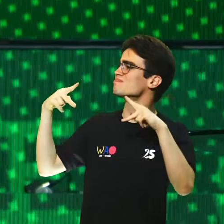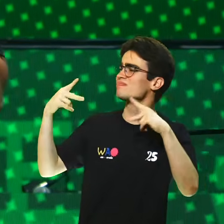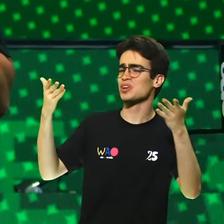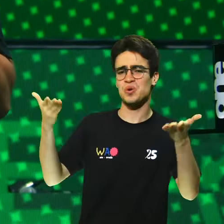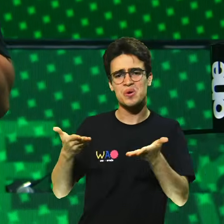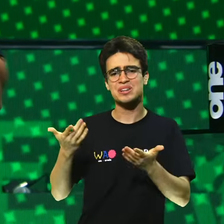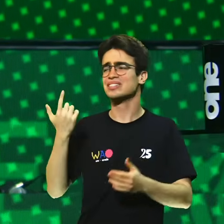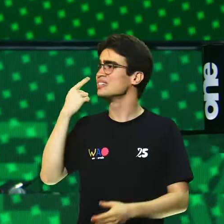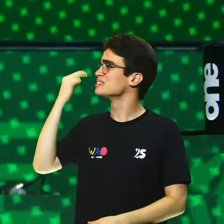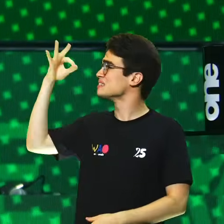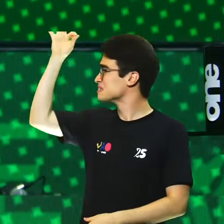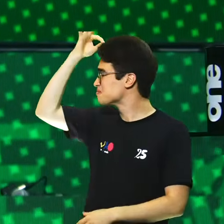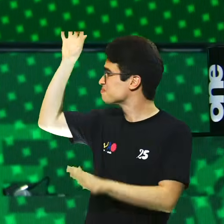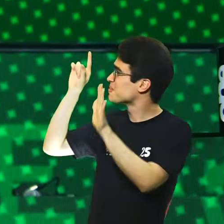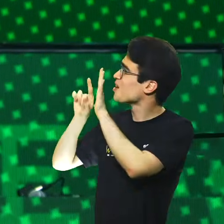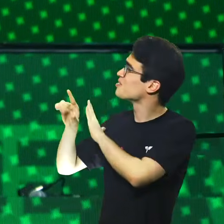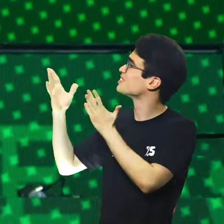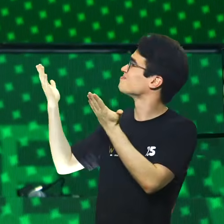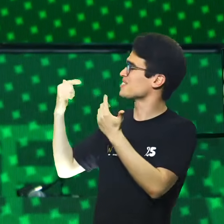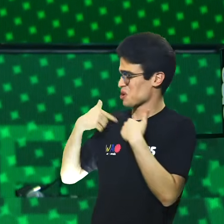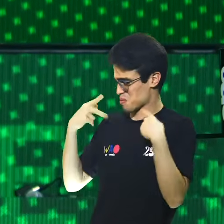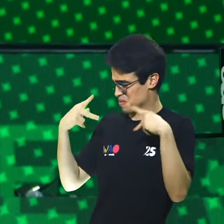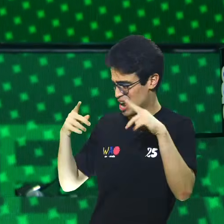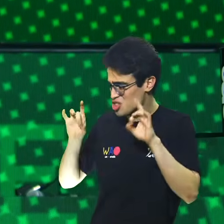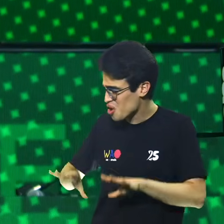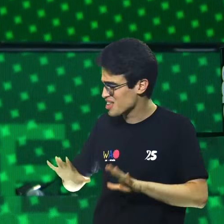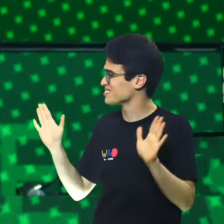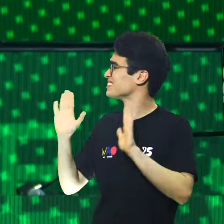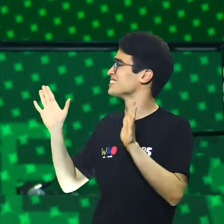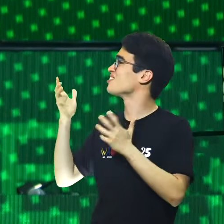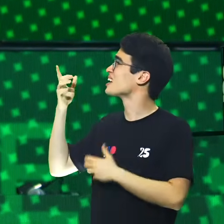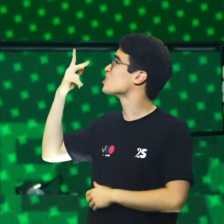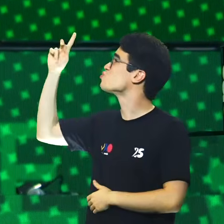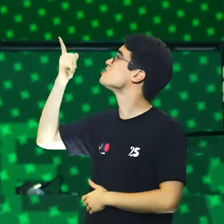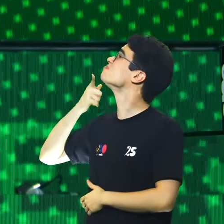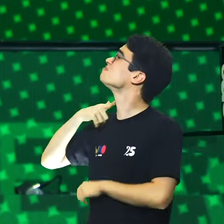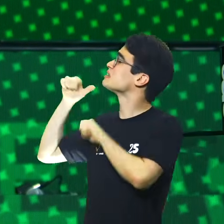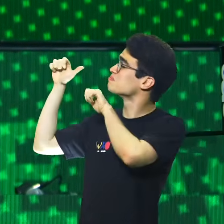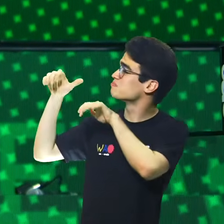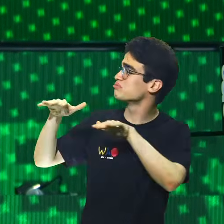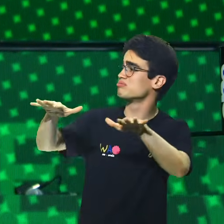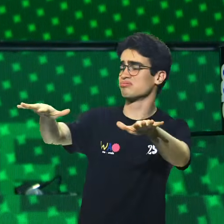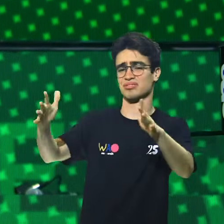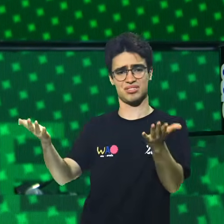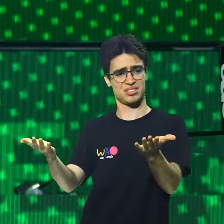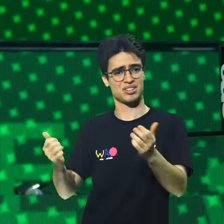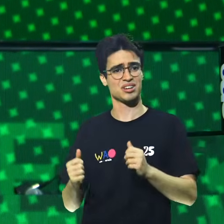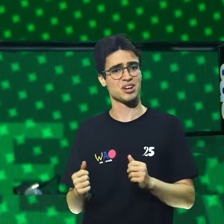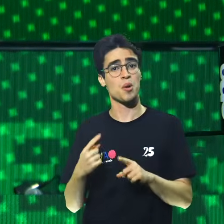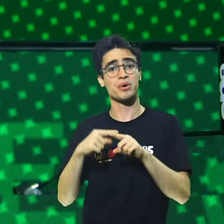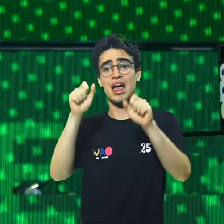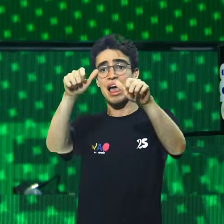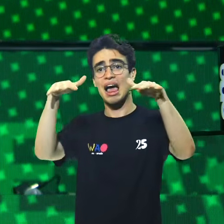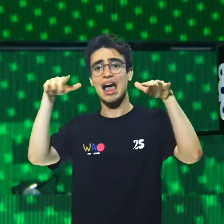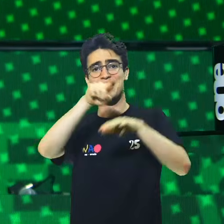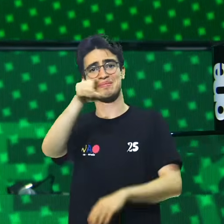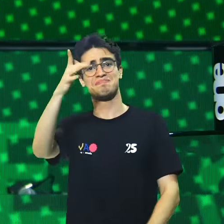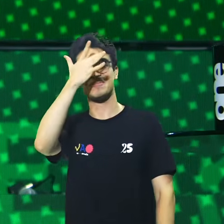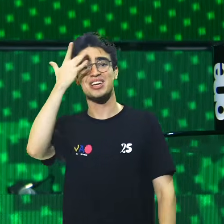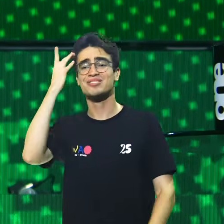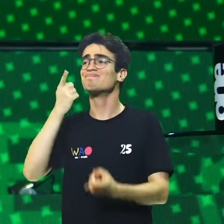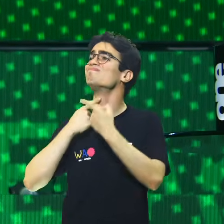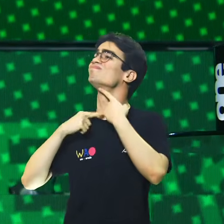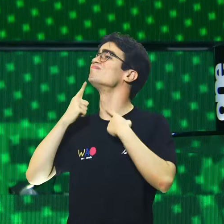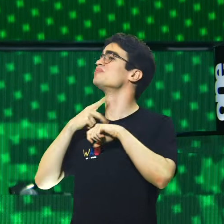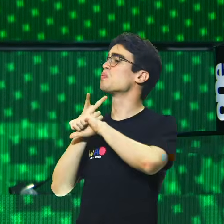para o Espírito: Senhor, não quero apenas pregar, eu quero derramar o teu coração nessa noite. As pessoas que estão lá estão famintas por